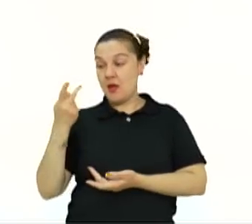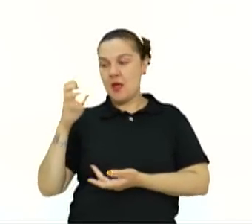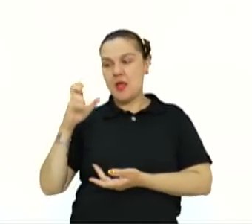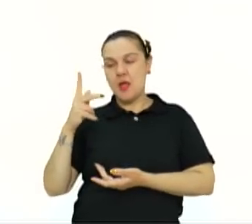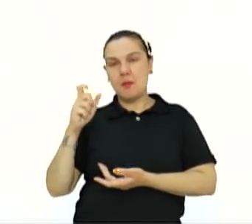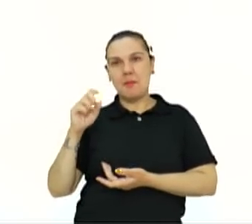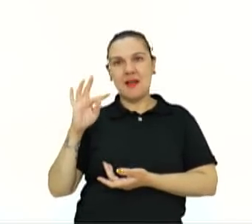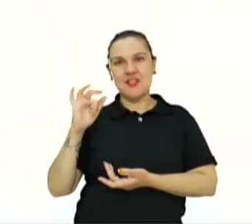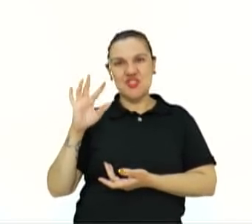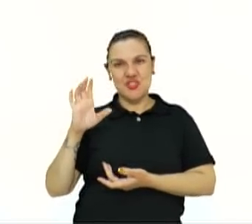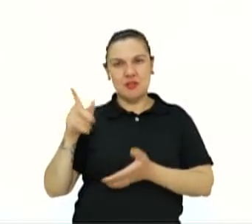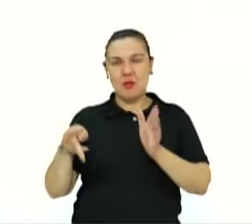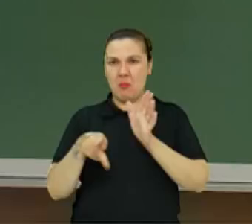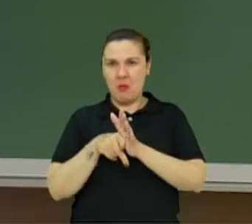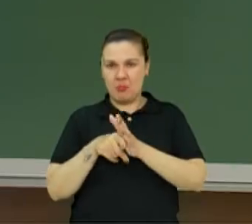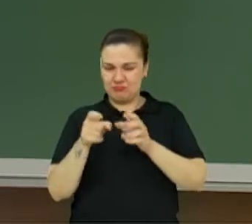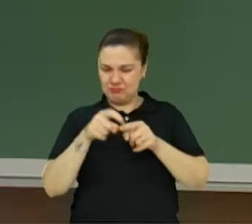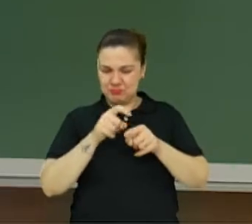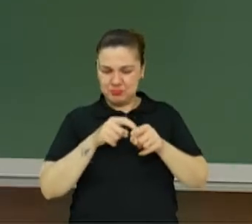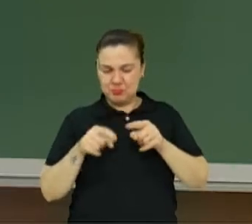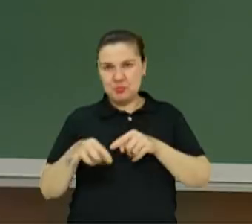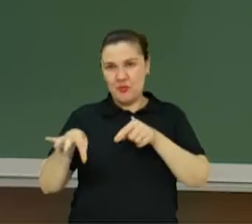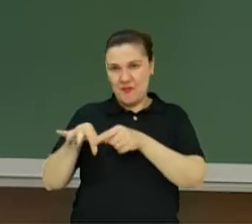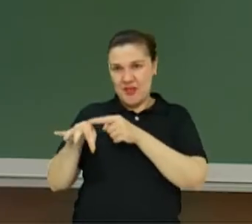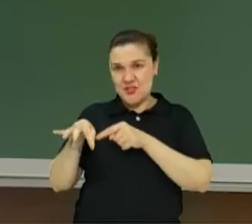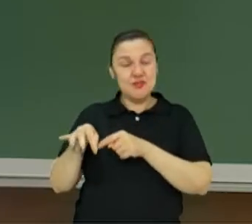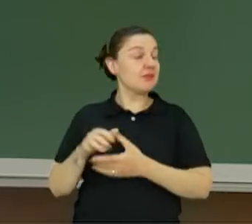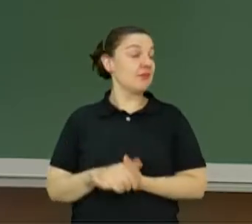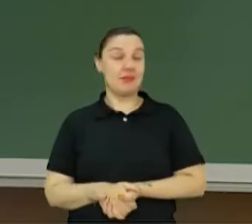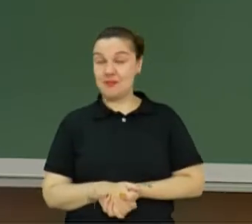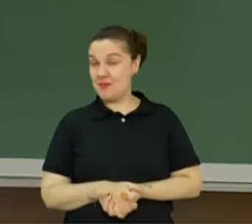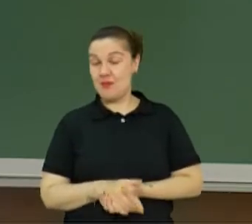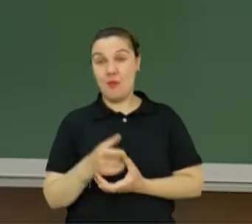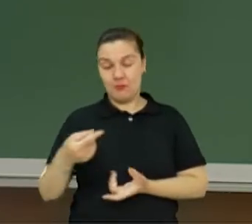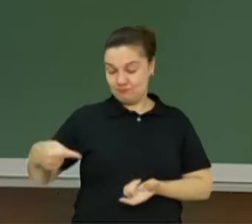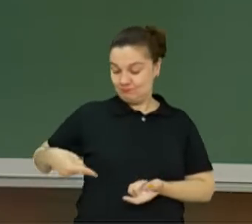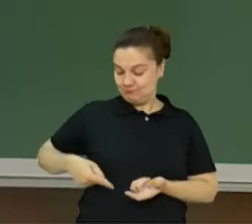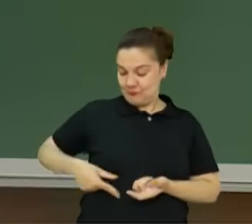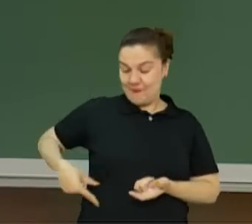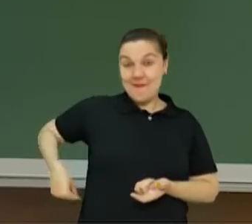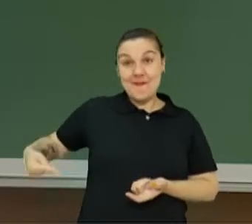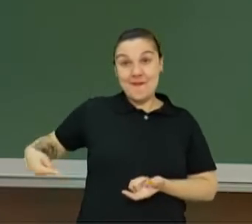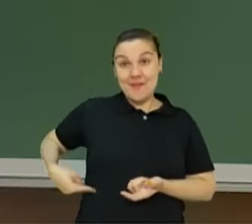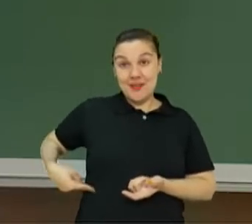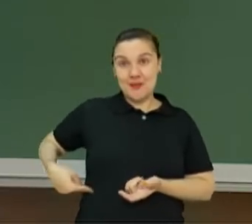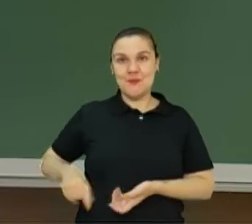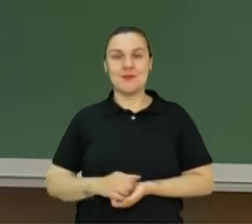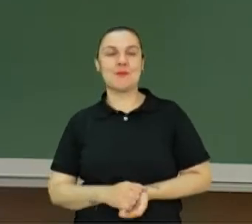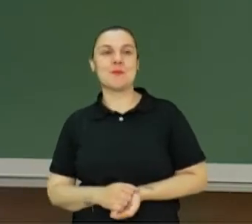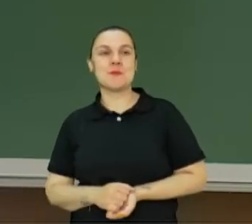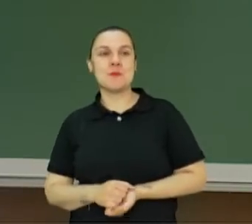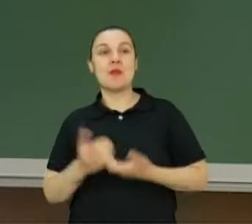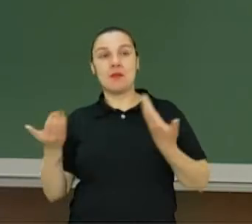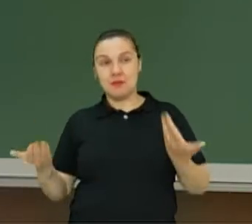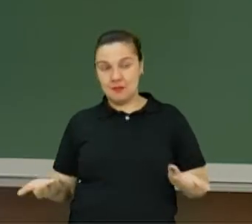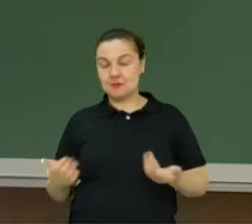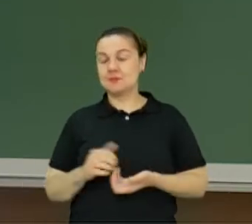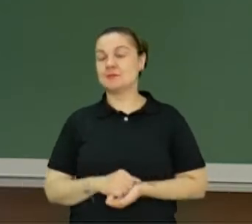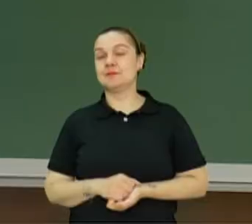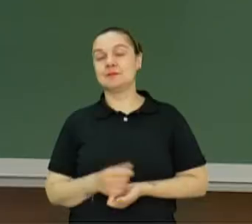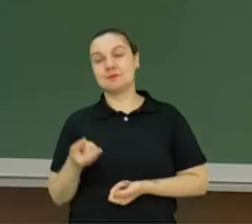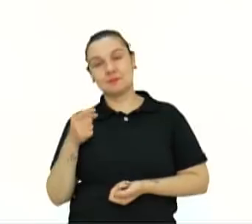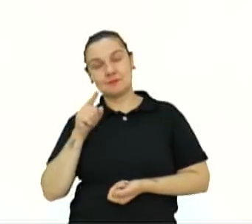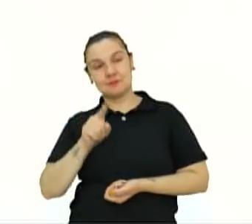B não dá bolha, não dá ferida. A hepatite B, ela ataca direto o fígado, tá? Então, a nossa resposta, né,